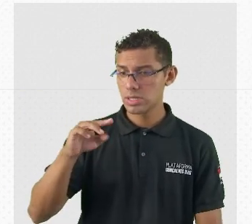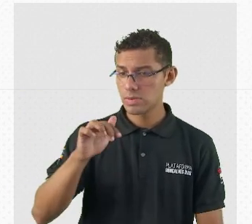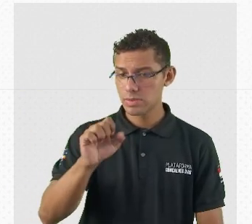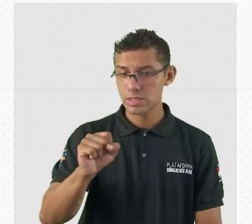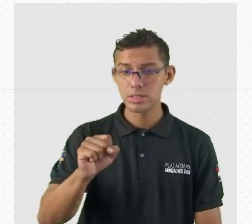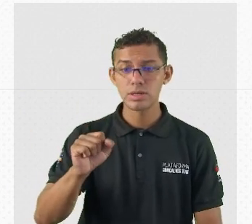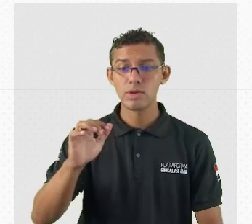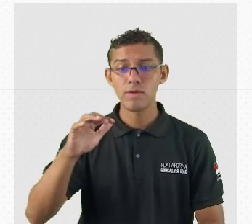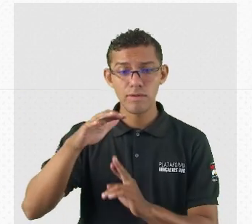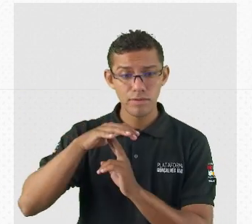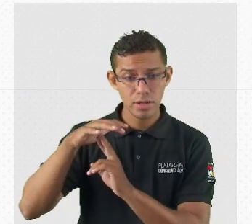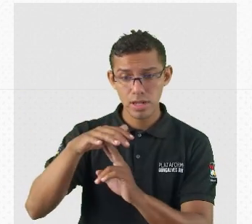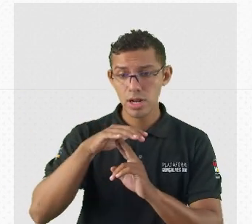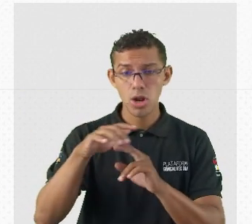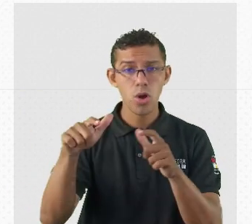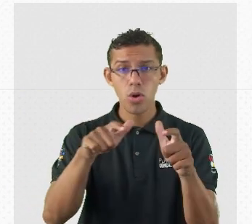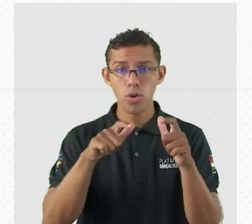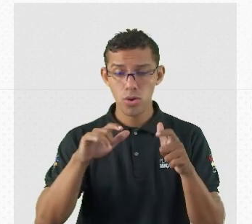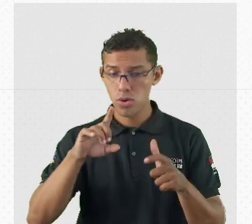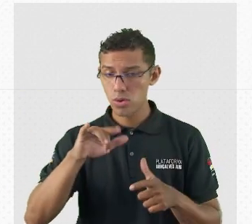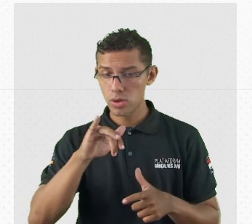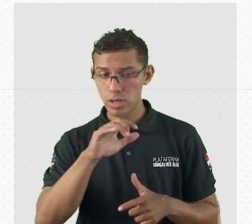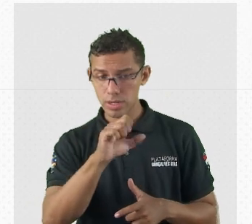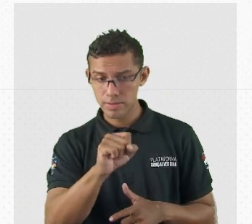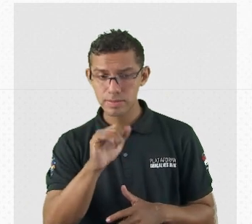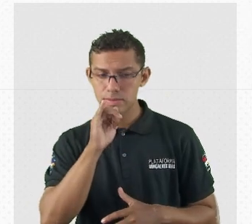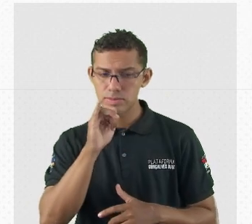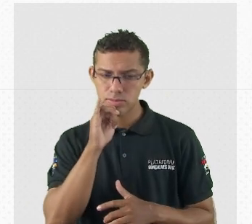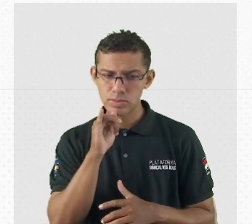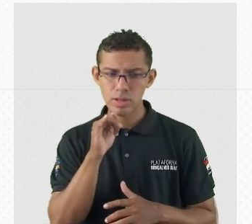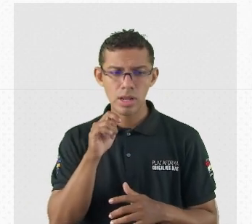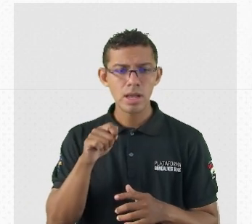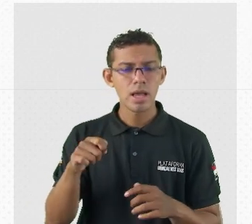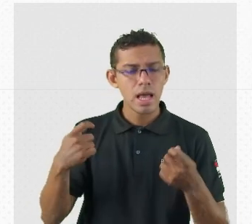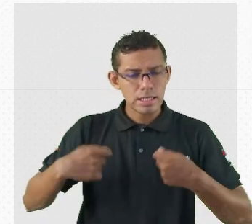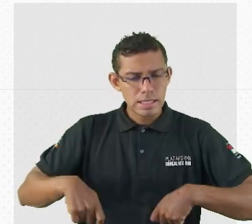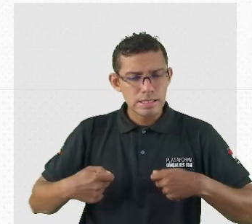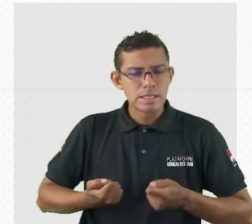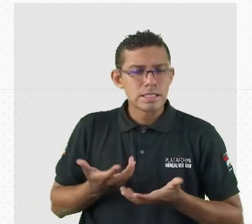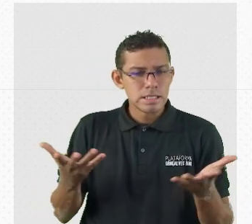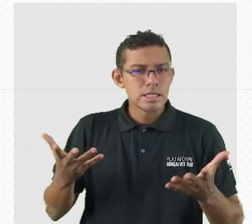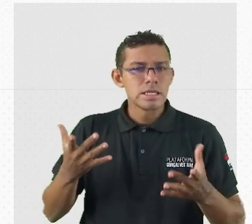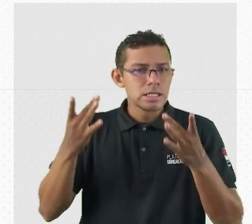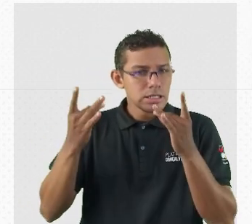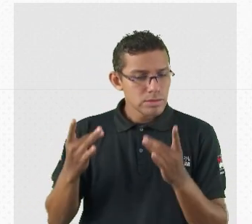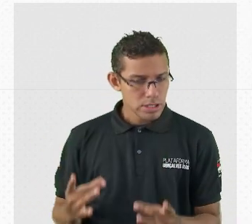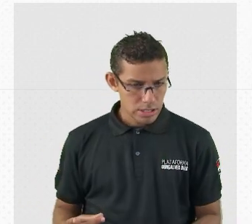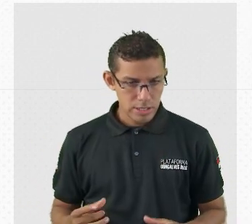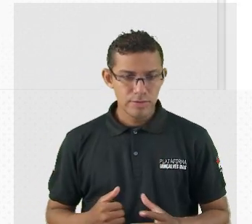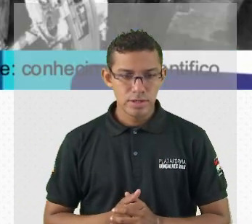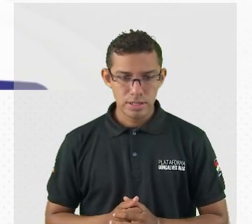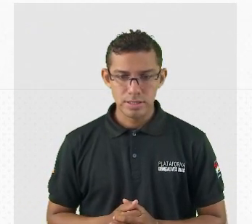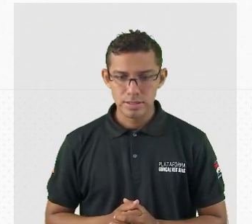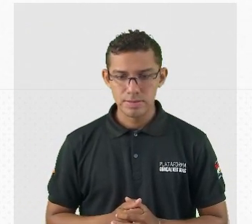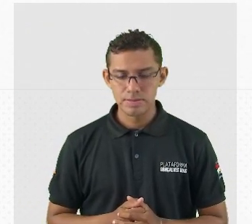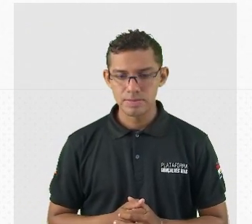locais, tá? Então, você tinha produção muito adequada ali a necessidades específicas, tá?